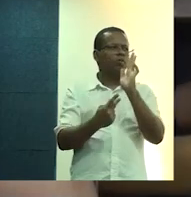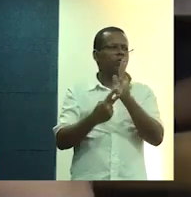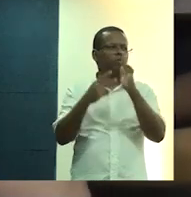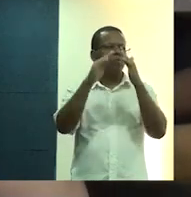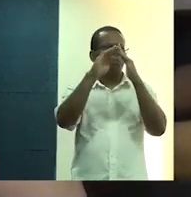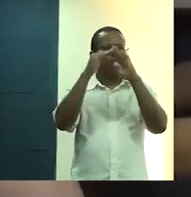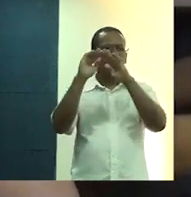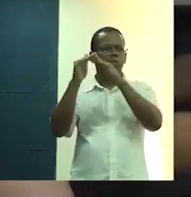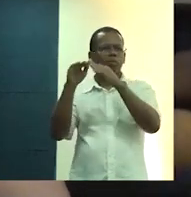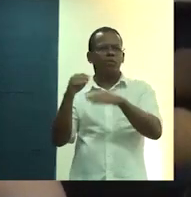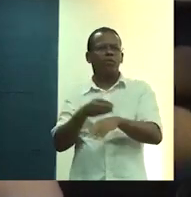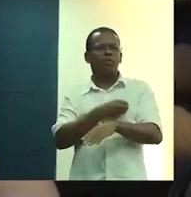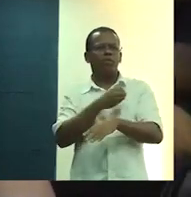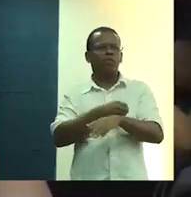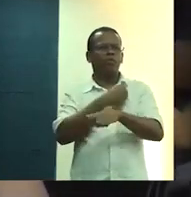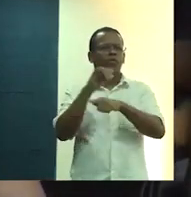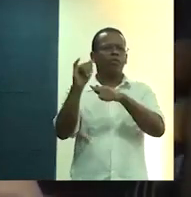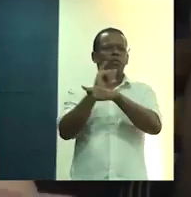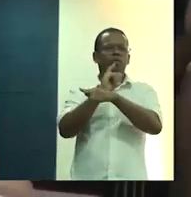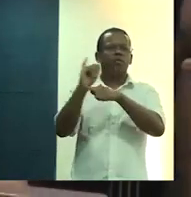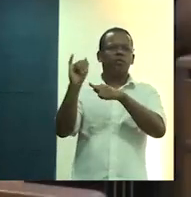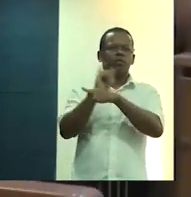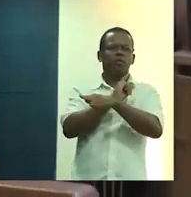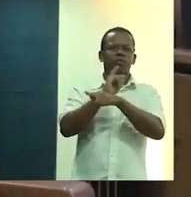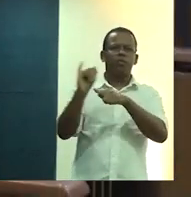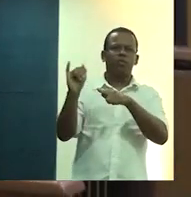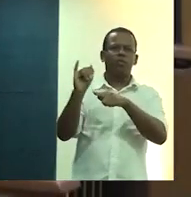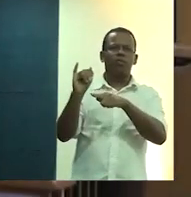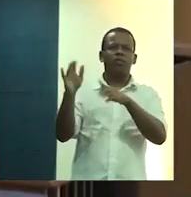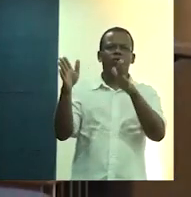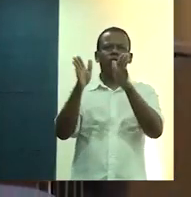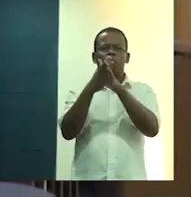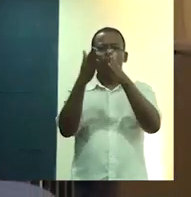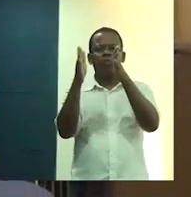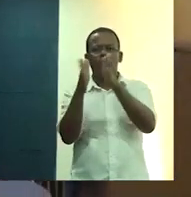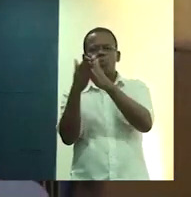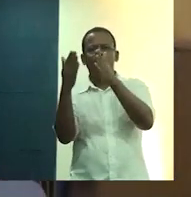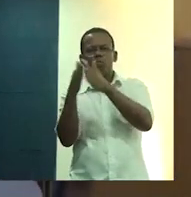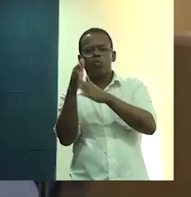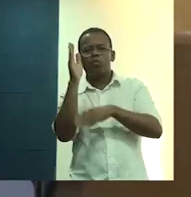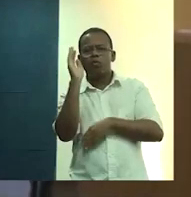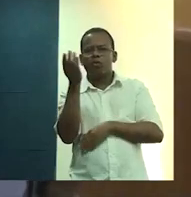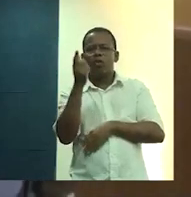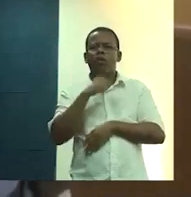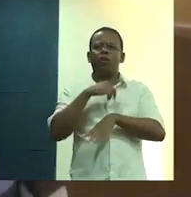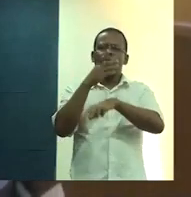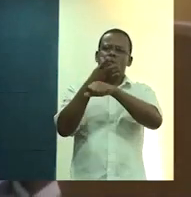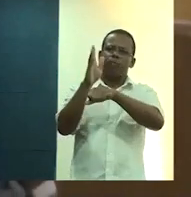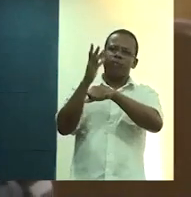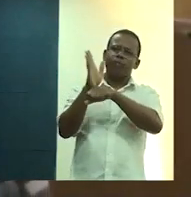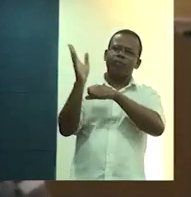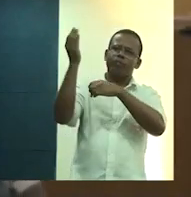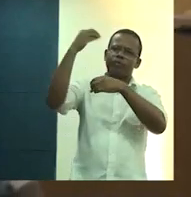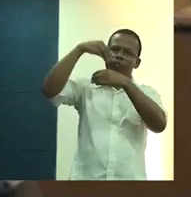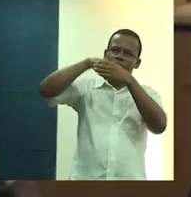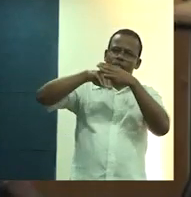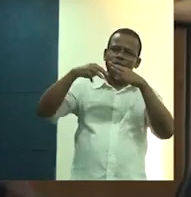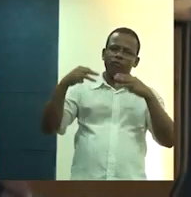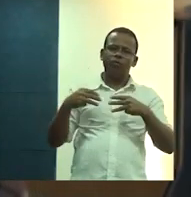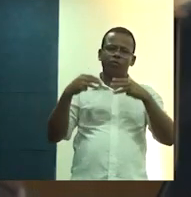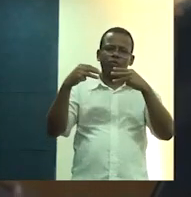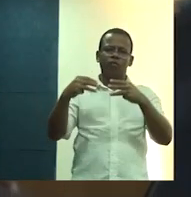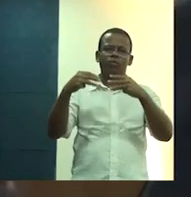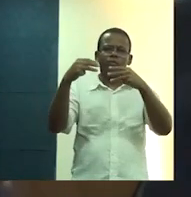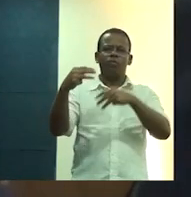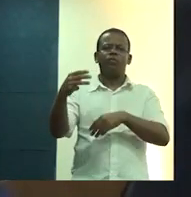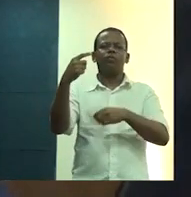Periferia viva Então as intervenções clássicas de urbanização de assentamentos precários que já são ações dentro do Ministério da cidades mas